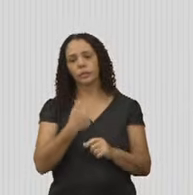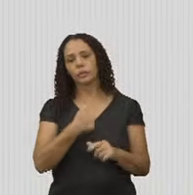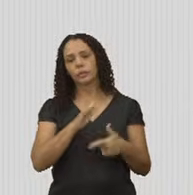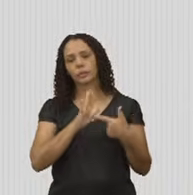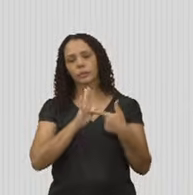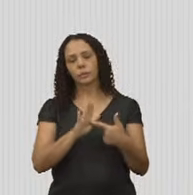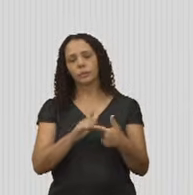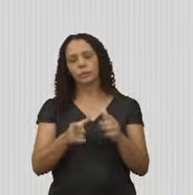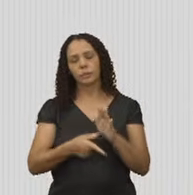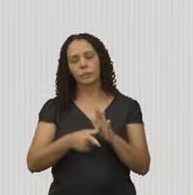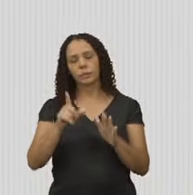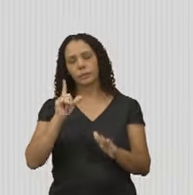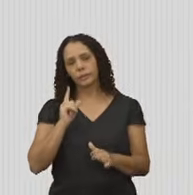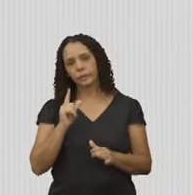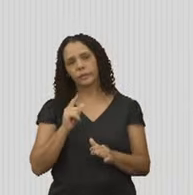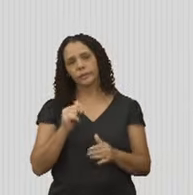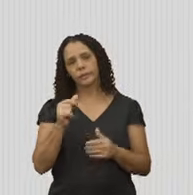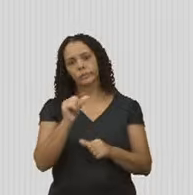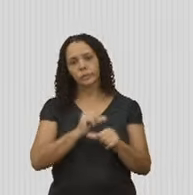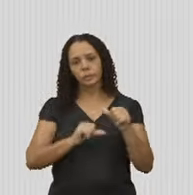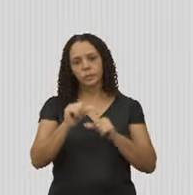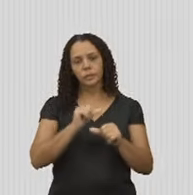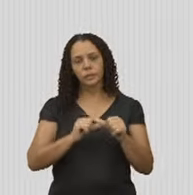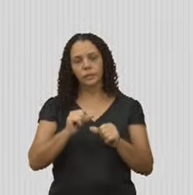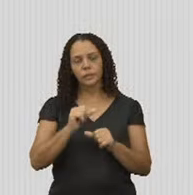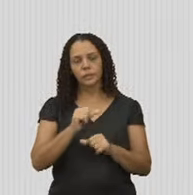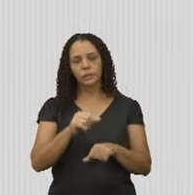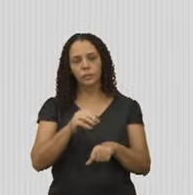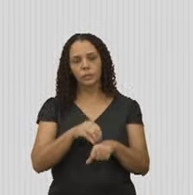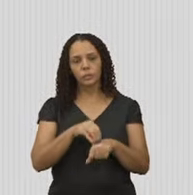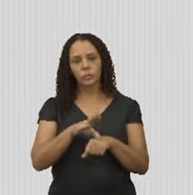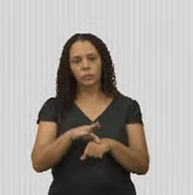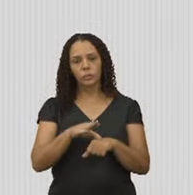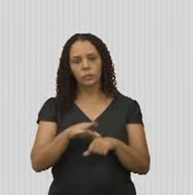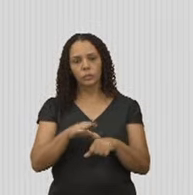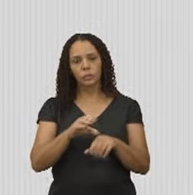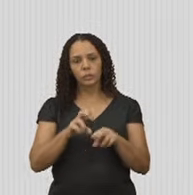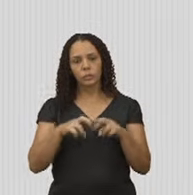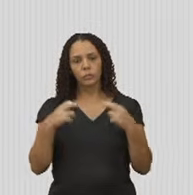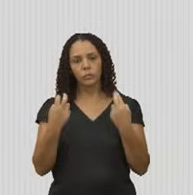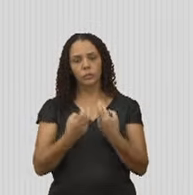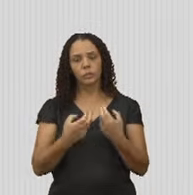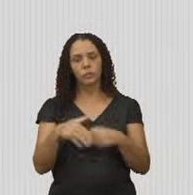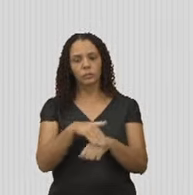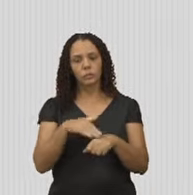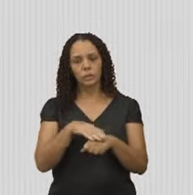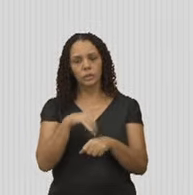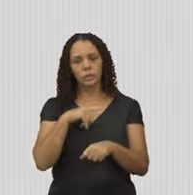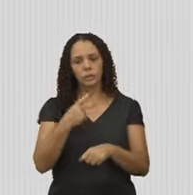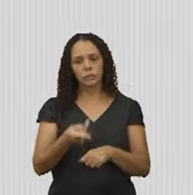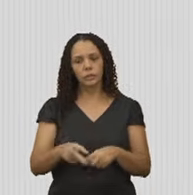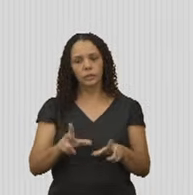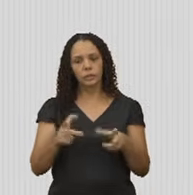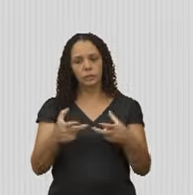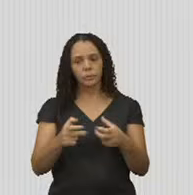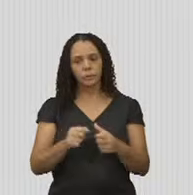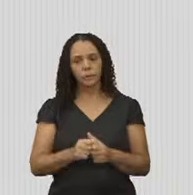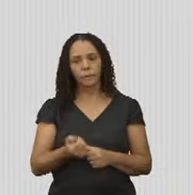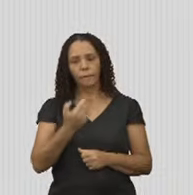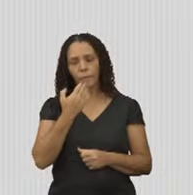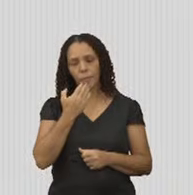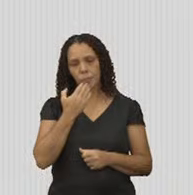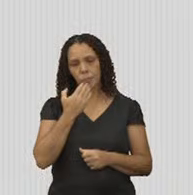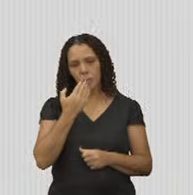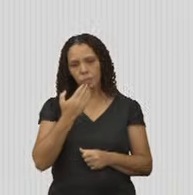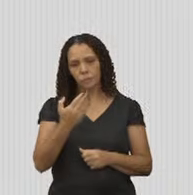apresentamos posteriormente, que foi as alterações sugeridas diante de uma roda de conversa que nós fizemos aqui na Câmara. E aí eu vou pedir para os